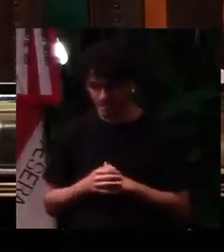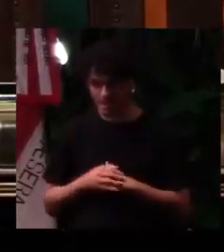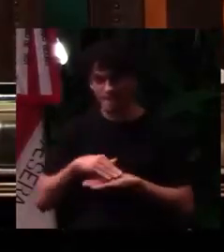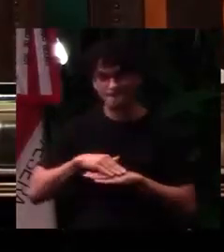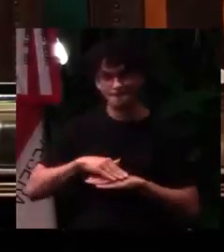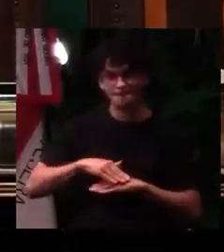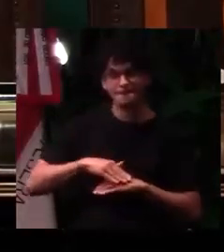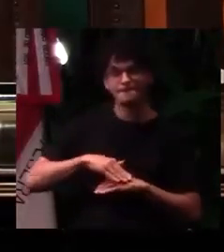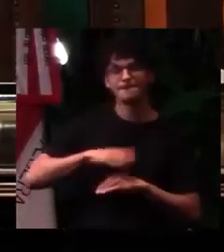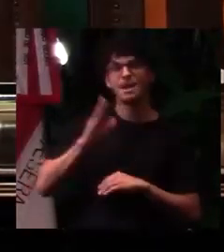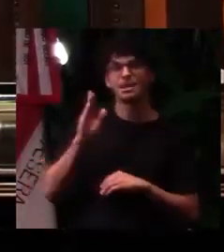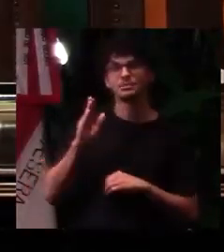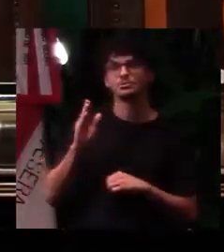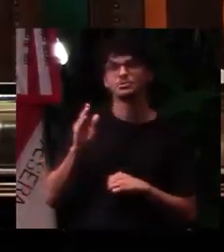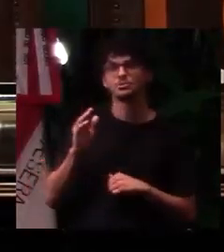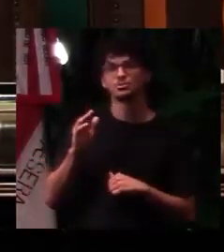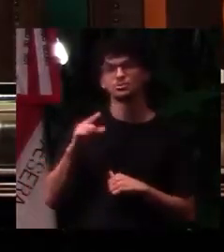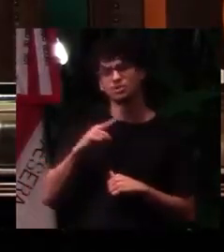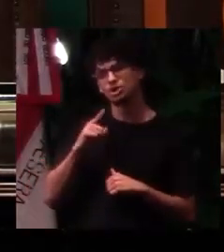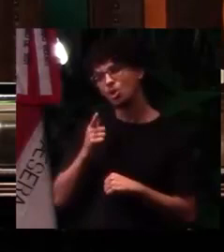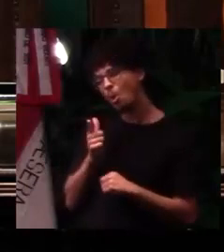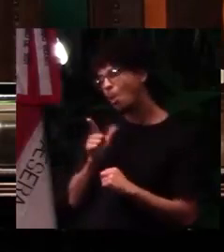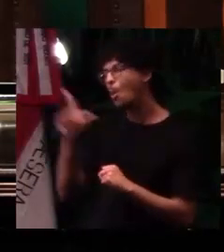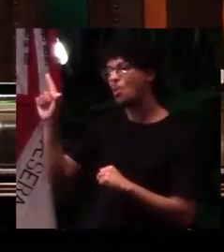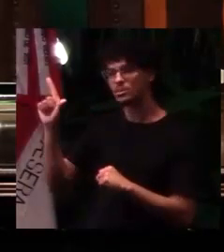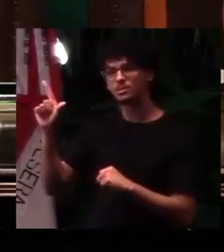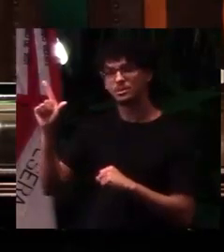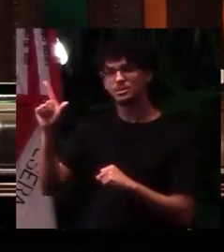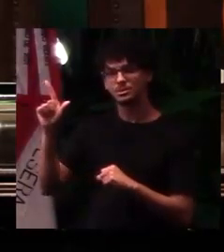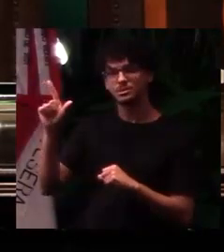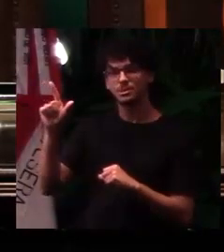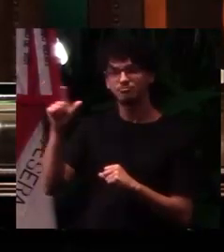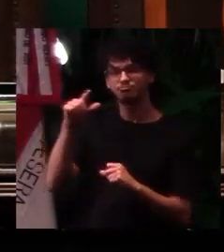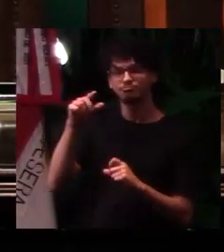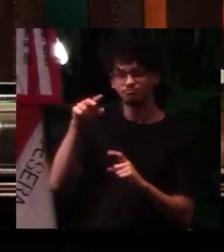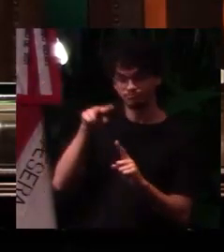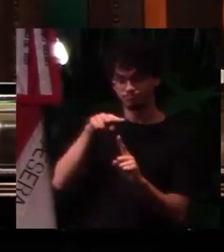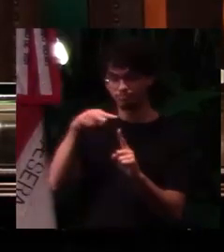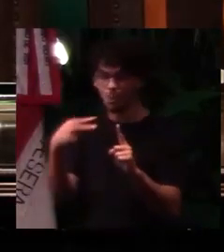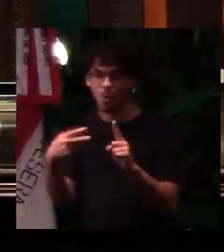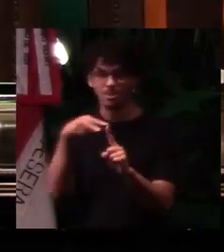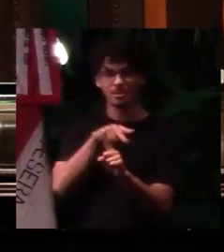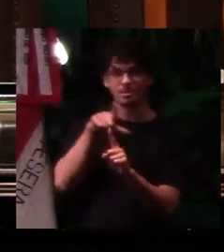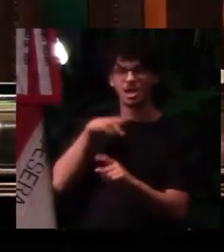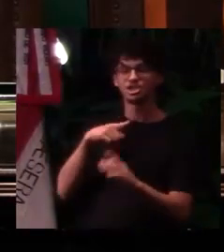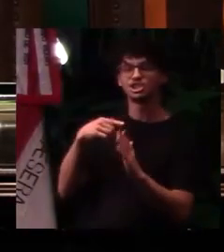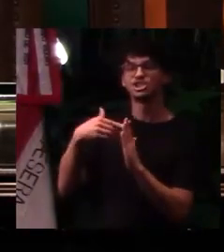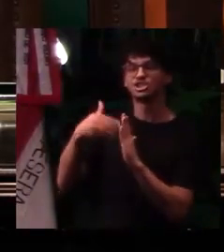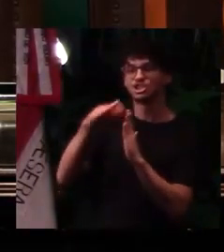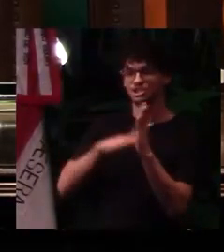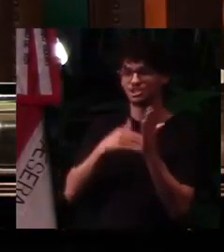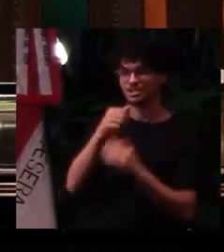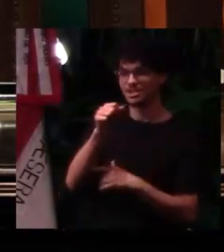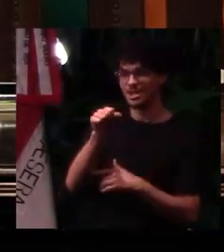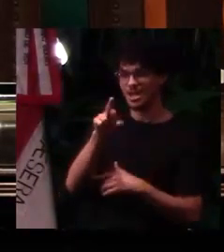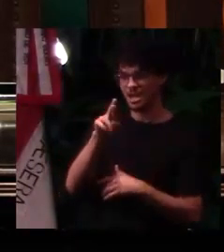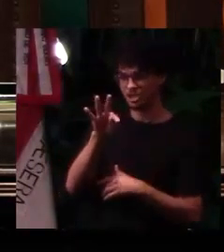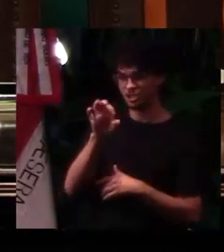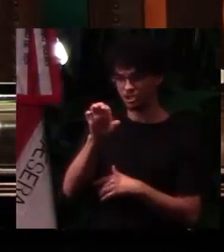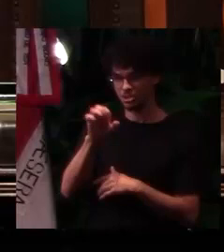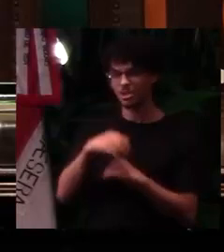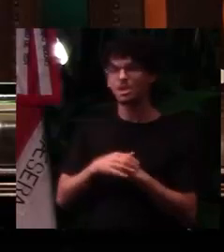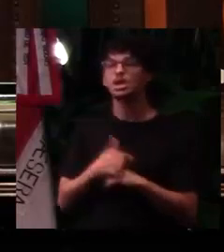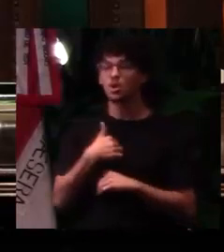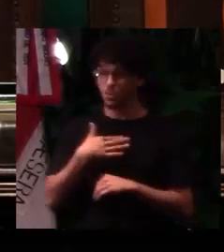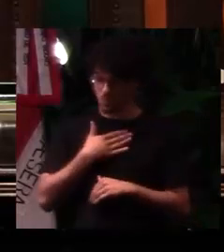mais do que algumas outras modalidades de arte. Né? Por exemplo, eu gosto muito do